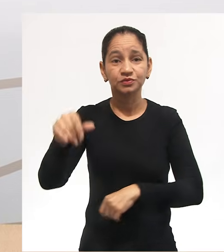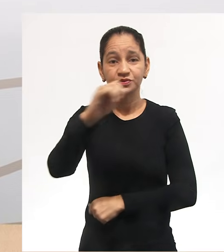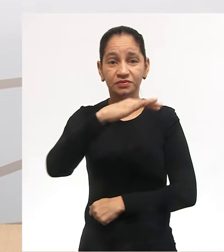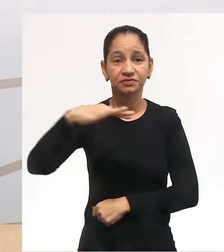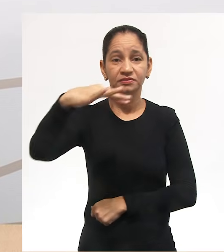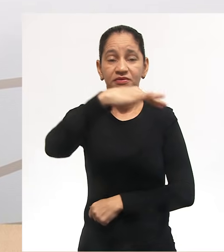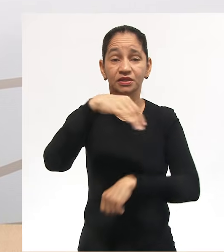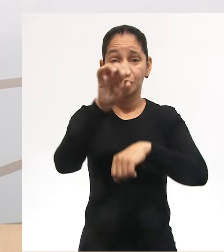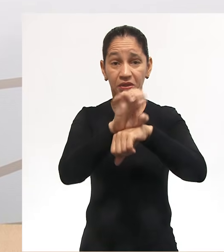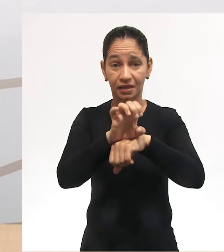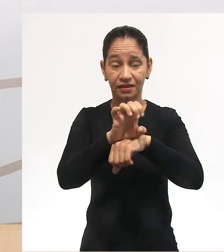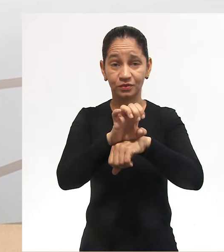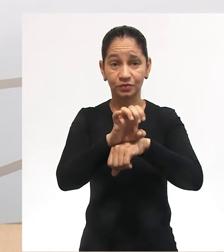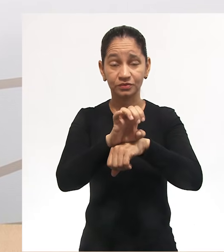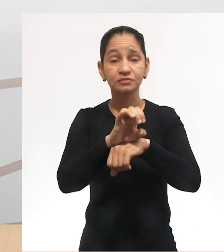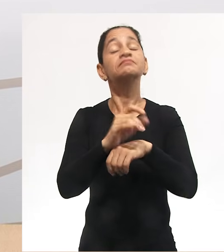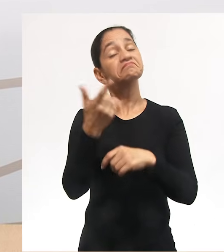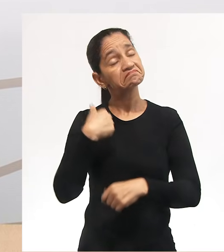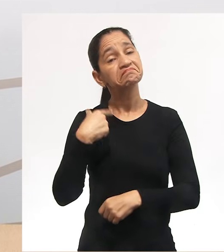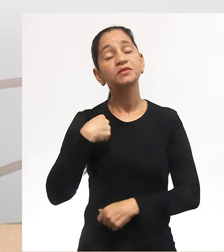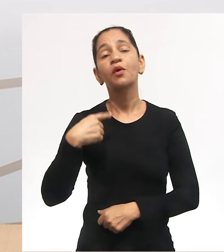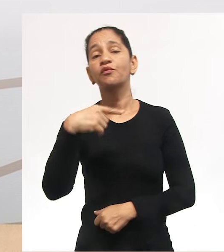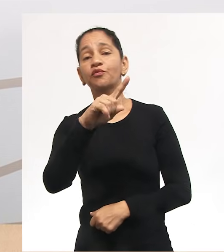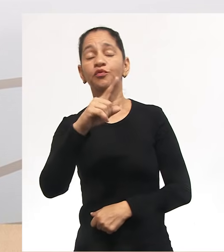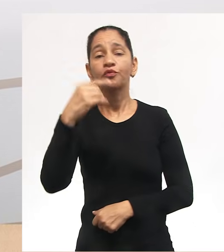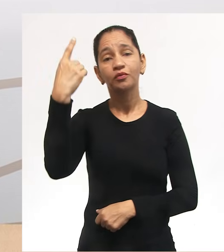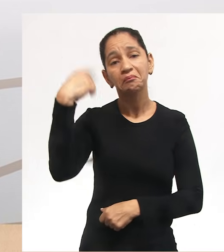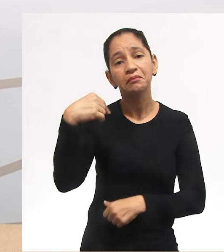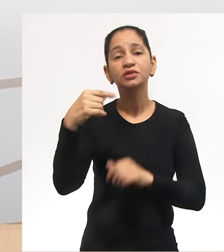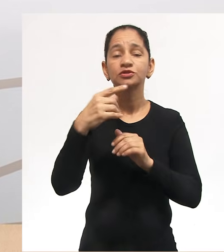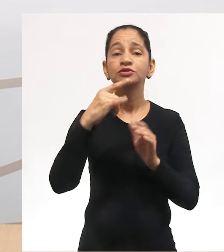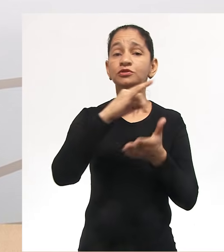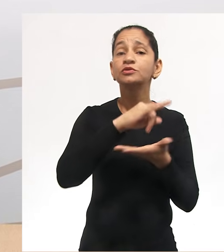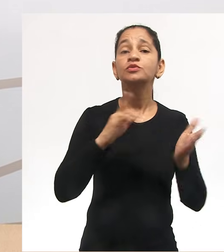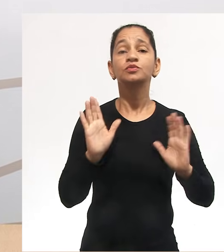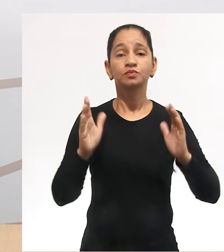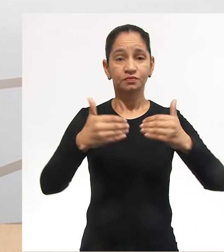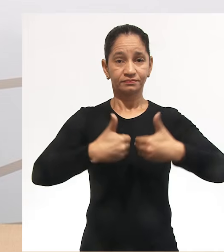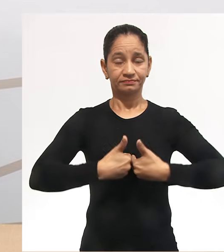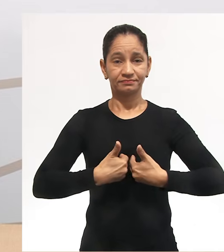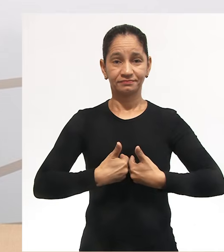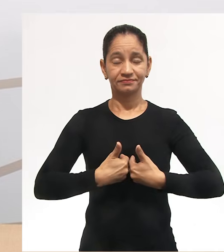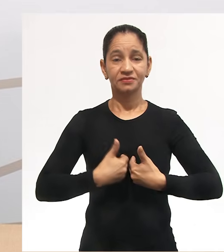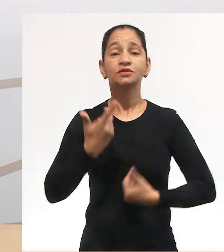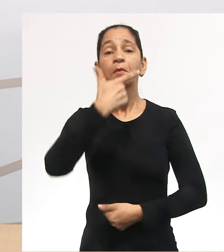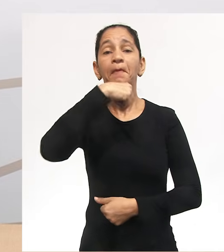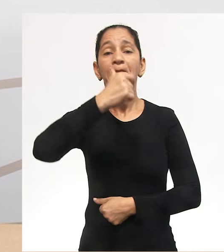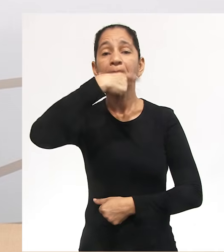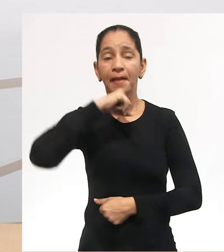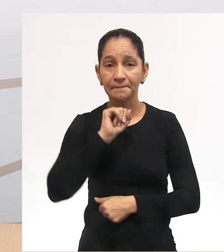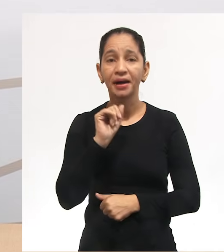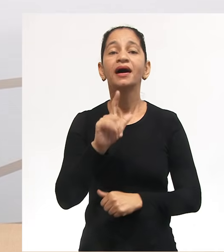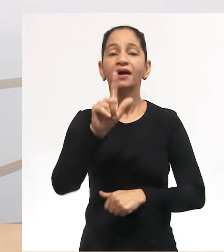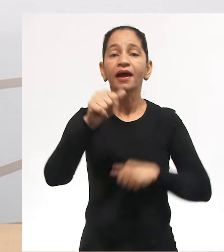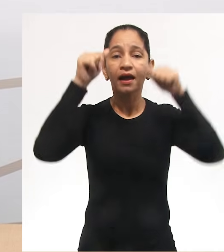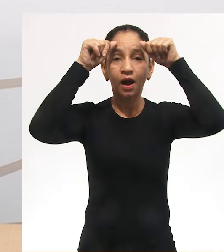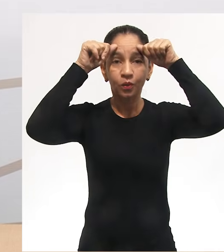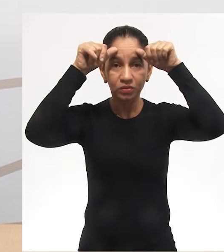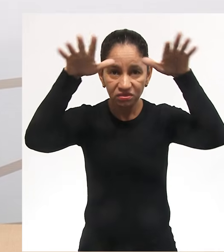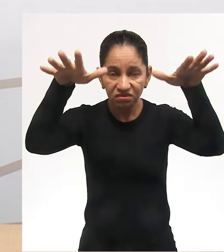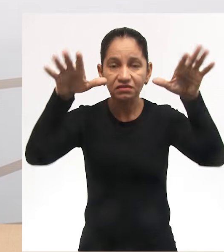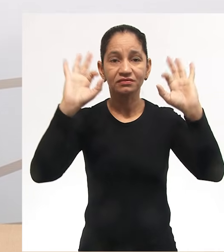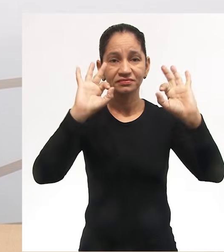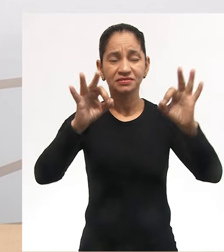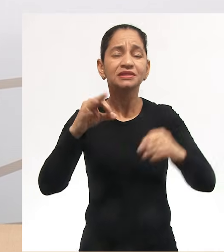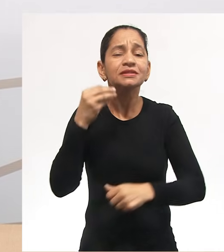dentro da rede estadual, me encaminharam para a AMA, que é a Associação dos Pais e